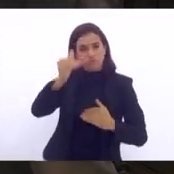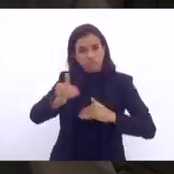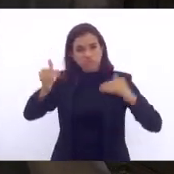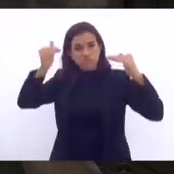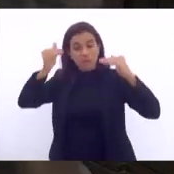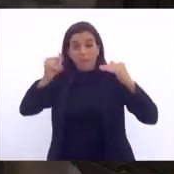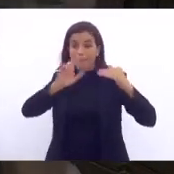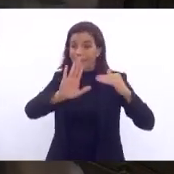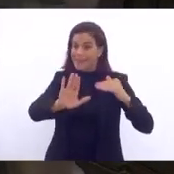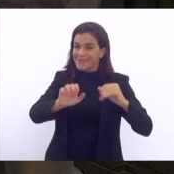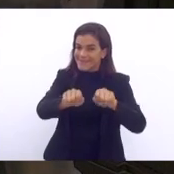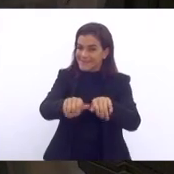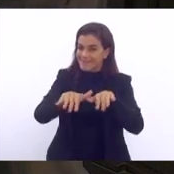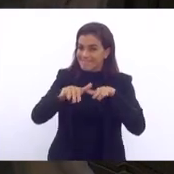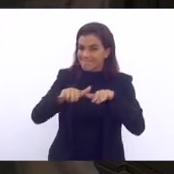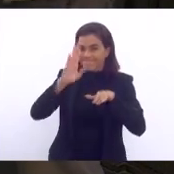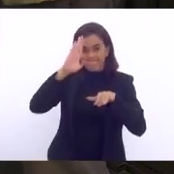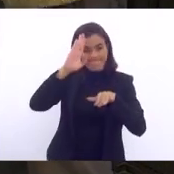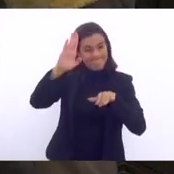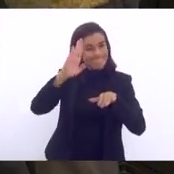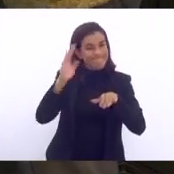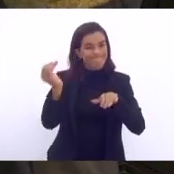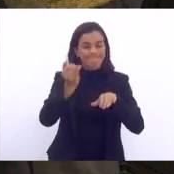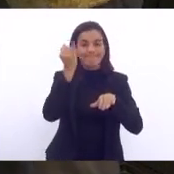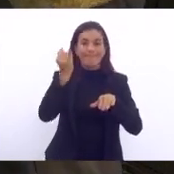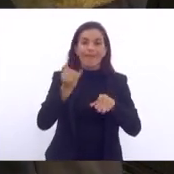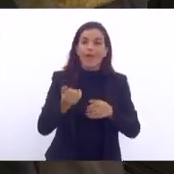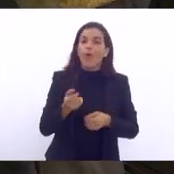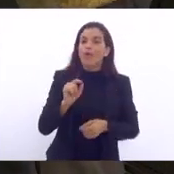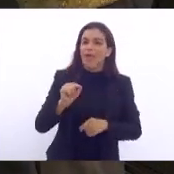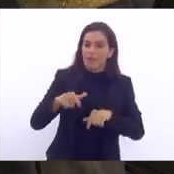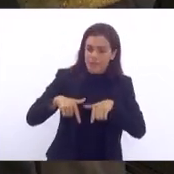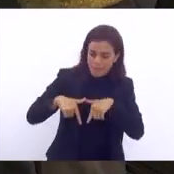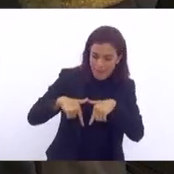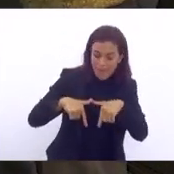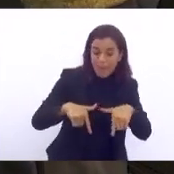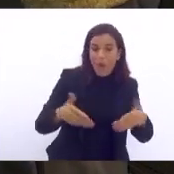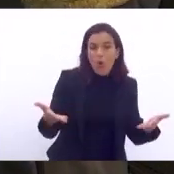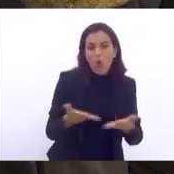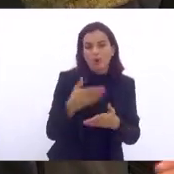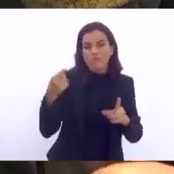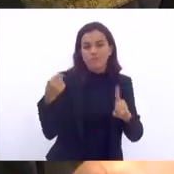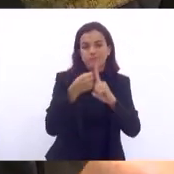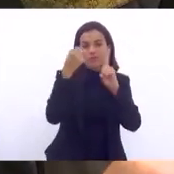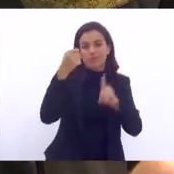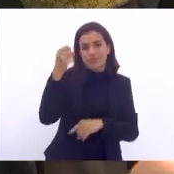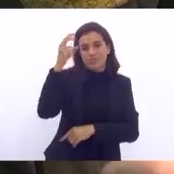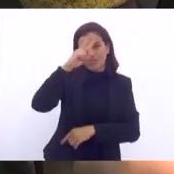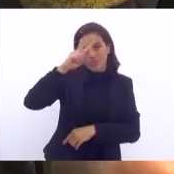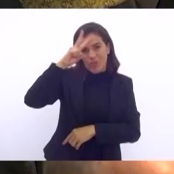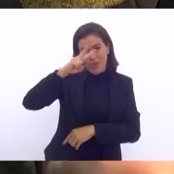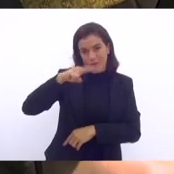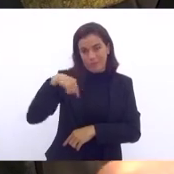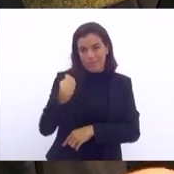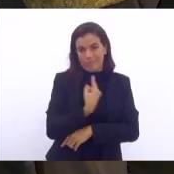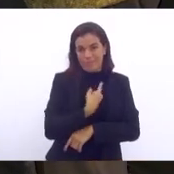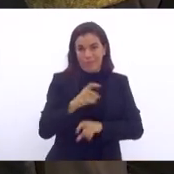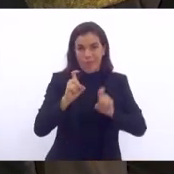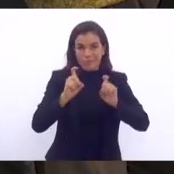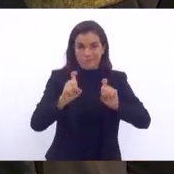dar efetividade às nossas ações e hoje é um dia histórico para os nossos mandatos e, sobretudo, para aqueles que sofrem